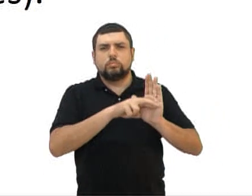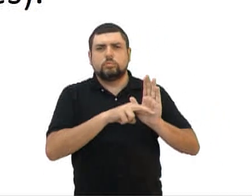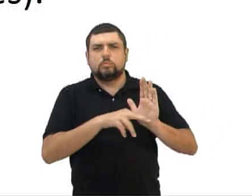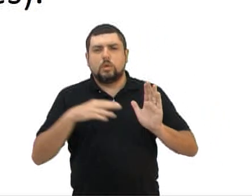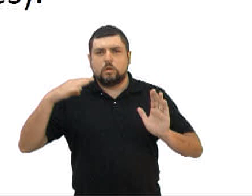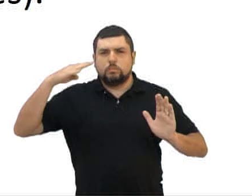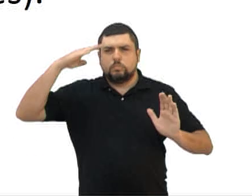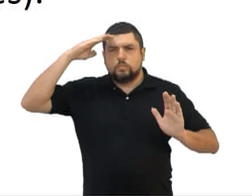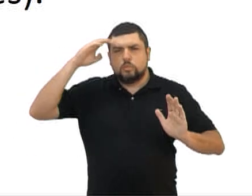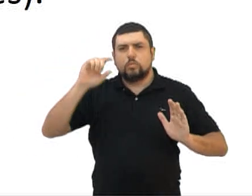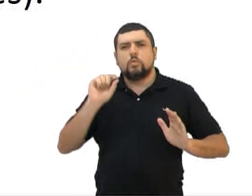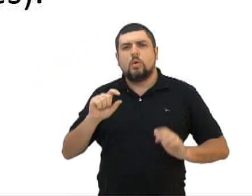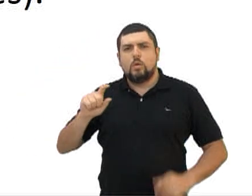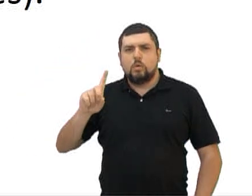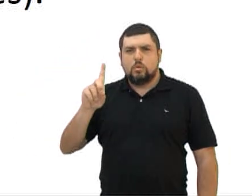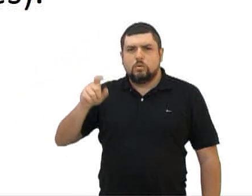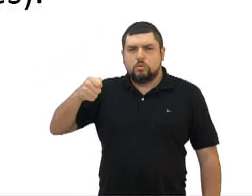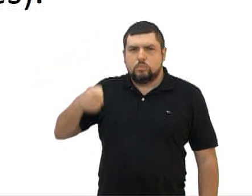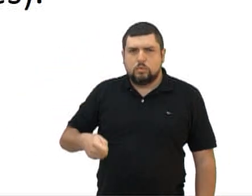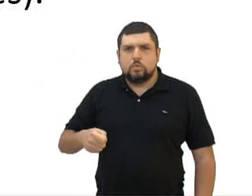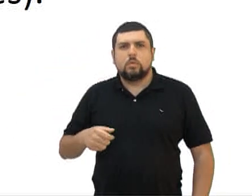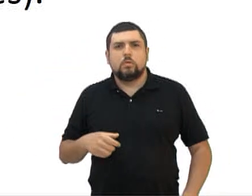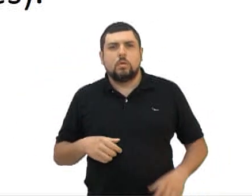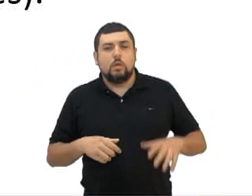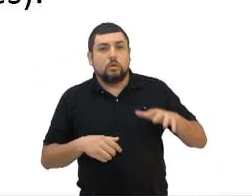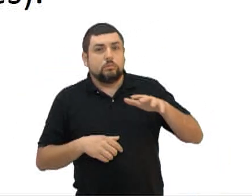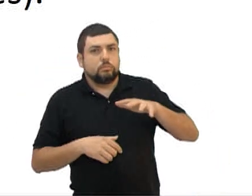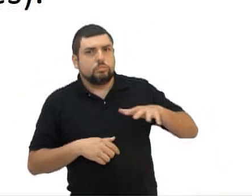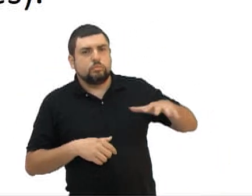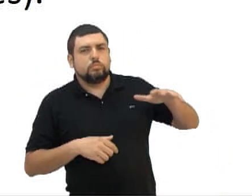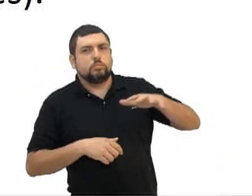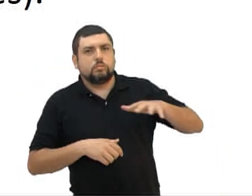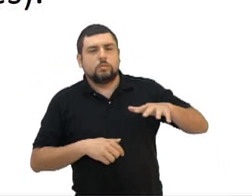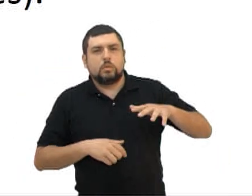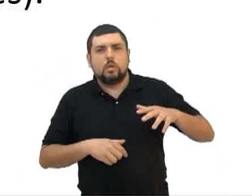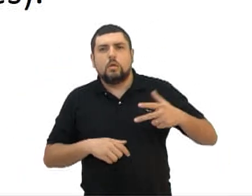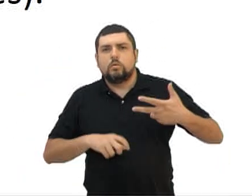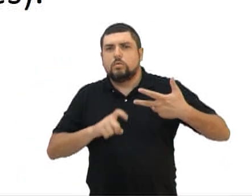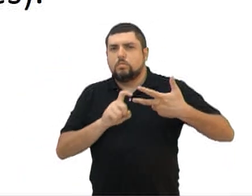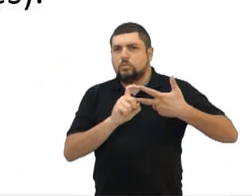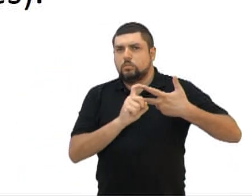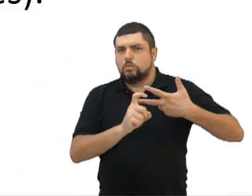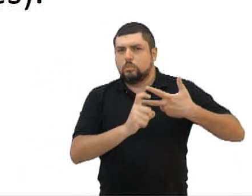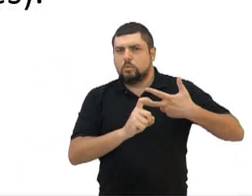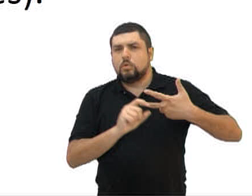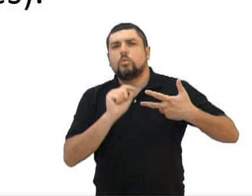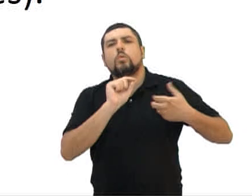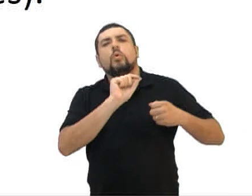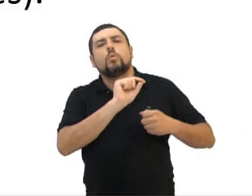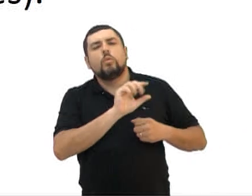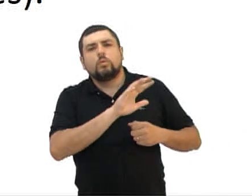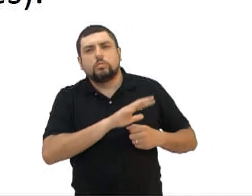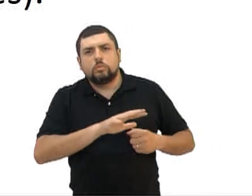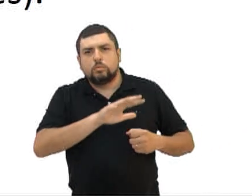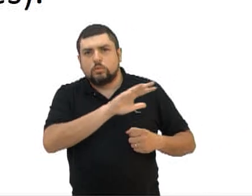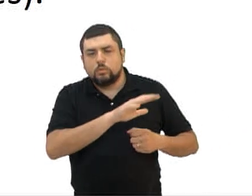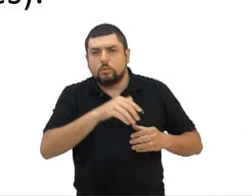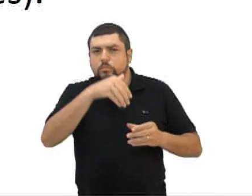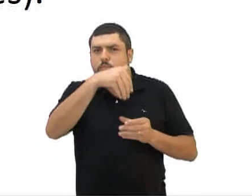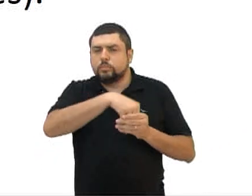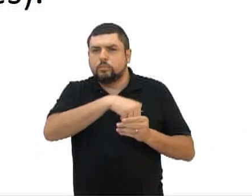poder executivo não eram eleitos pelo voto popular, o governo violava direitos